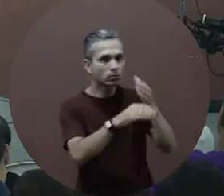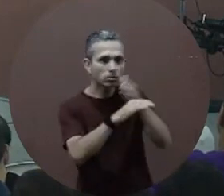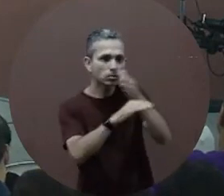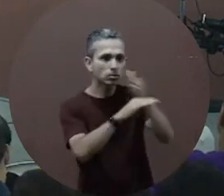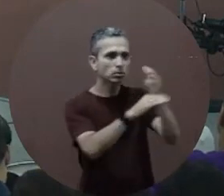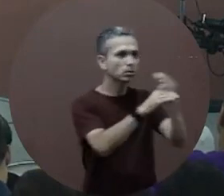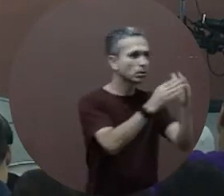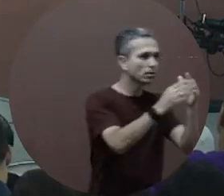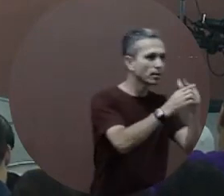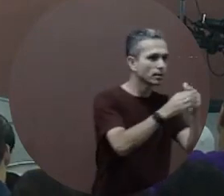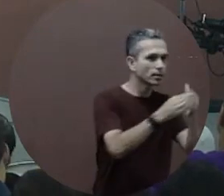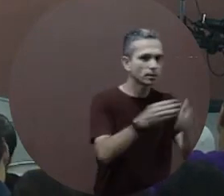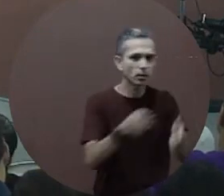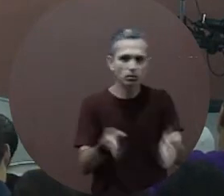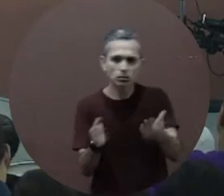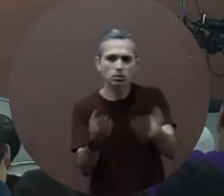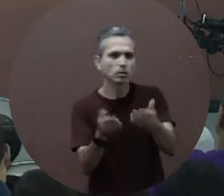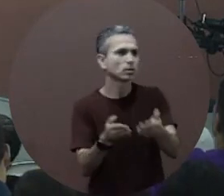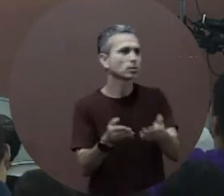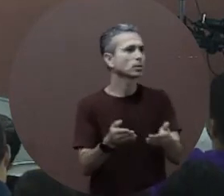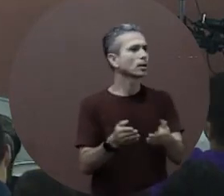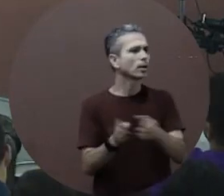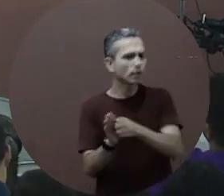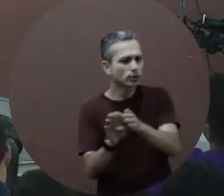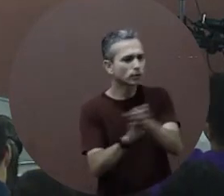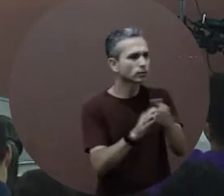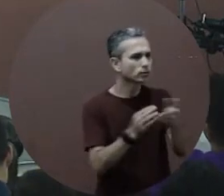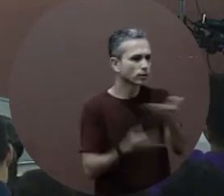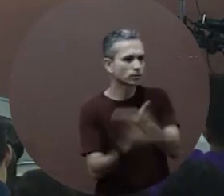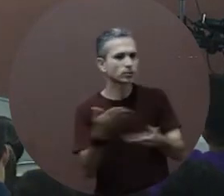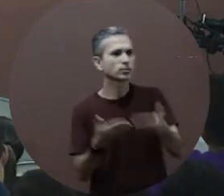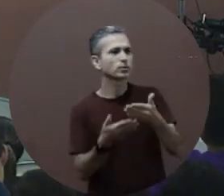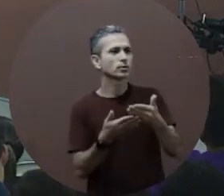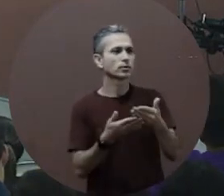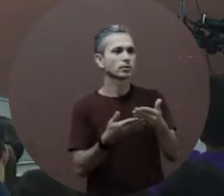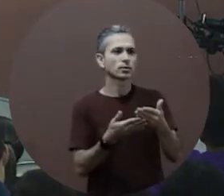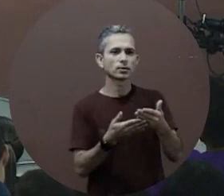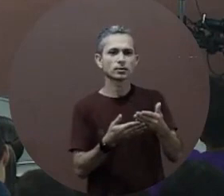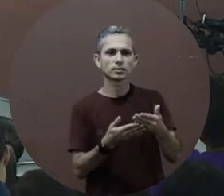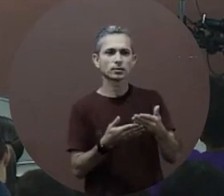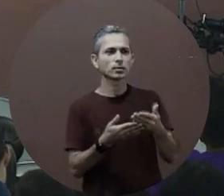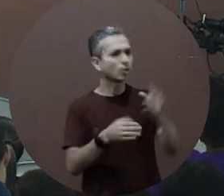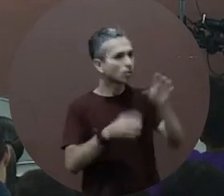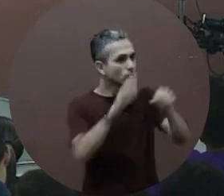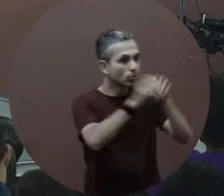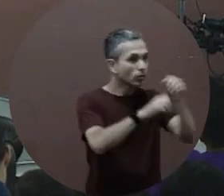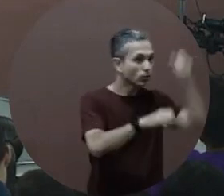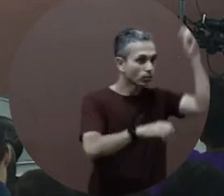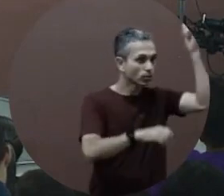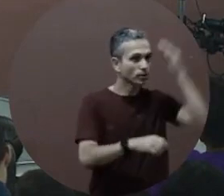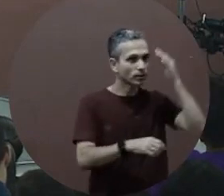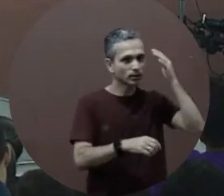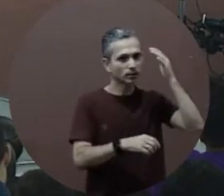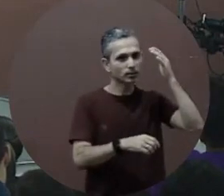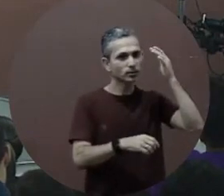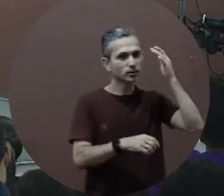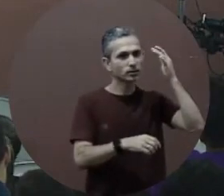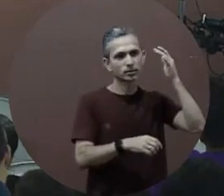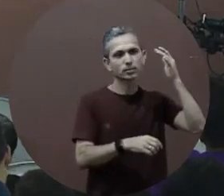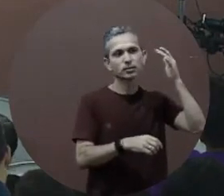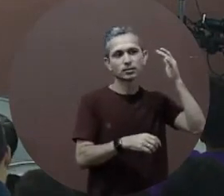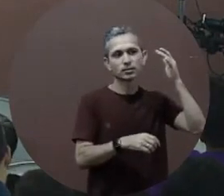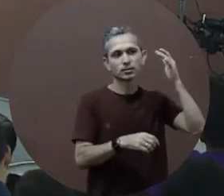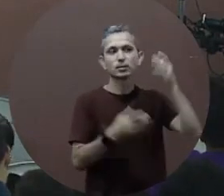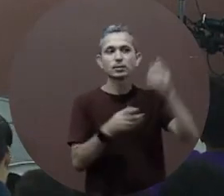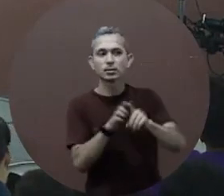aos outros, se cheguem com a confiança na obra de Deus, busquem essa graça, não permita que ninguém